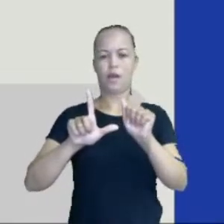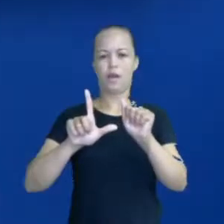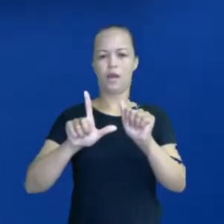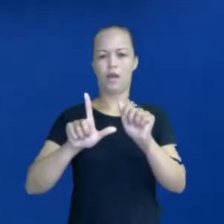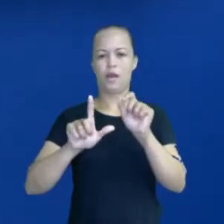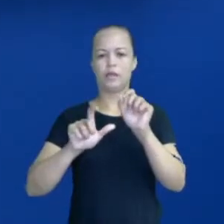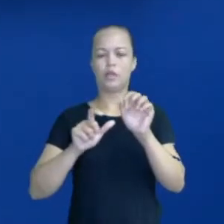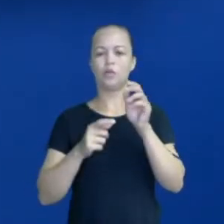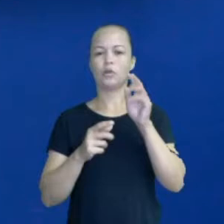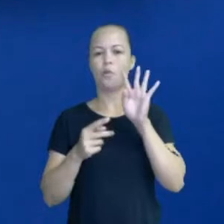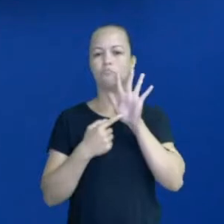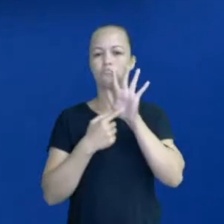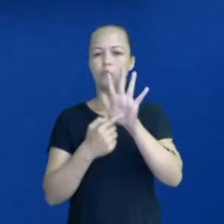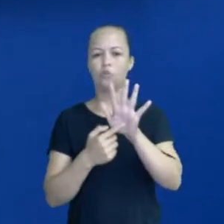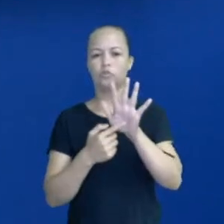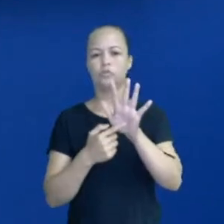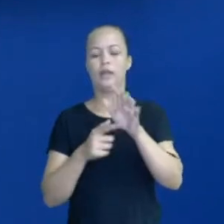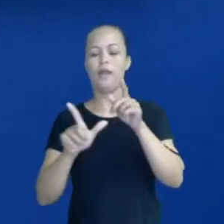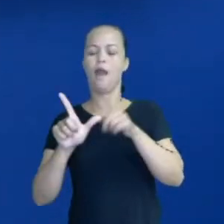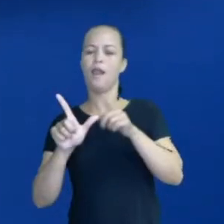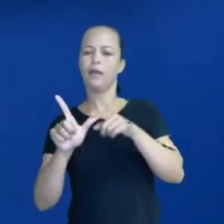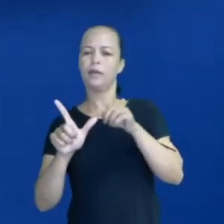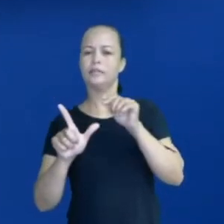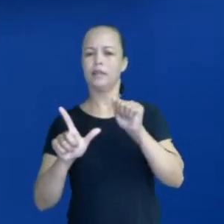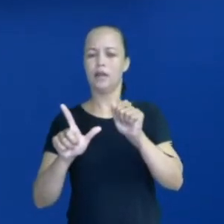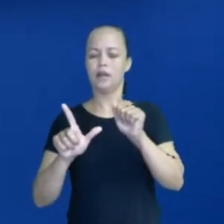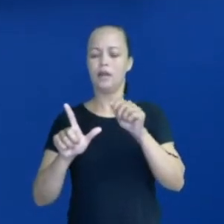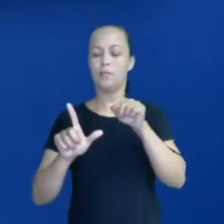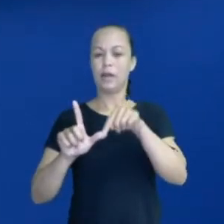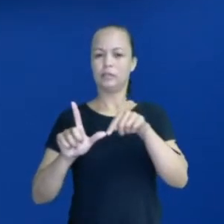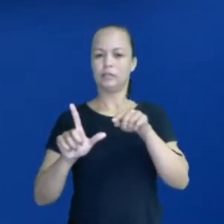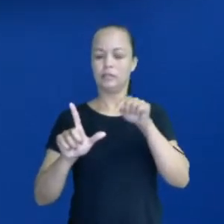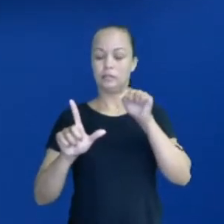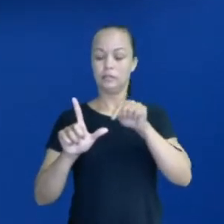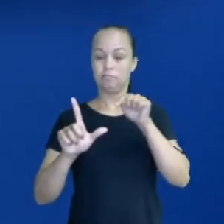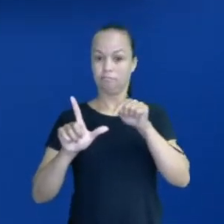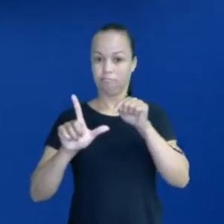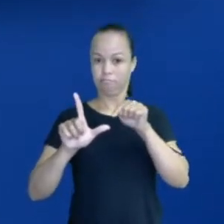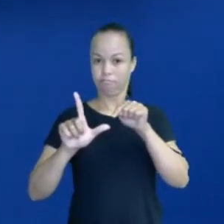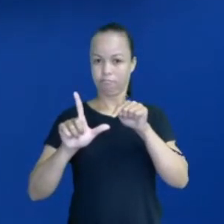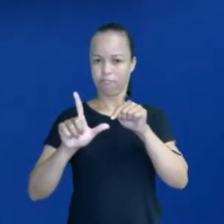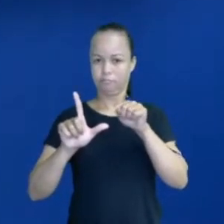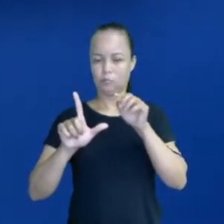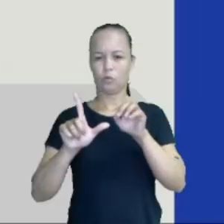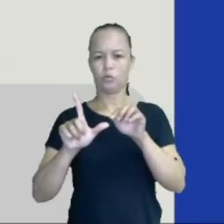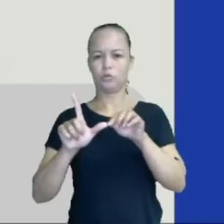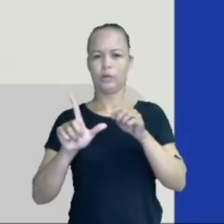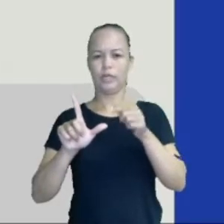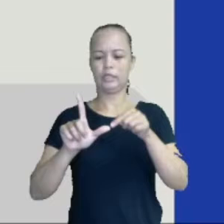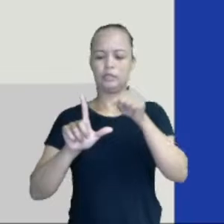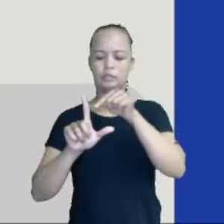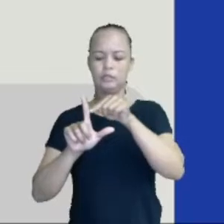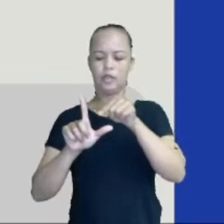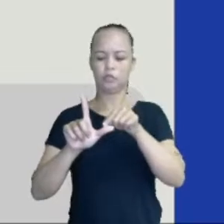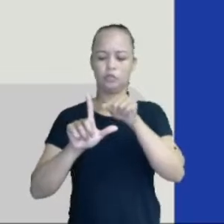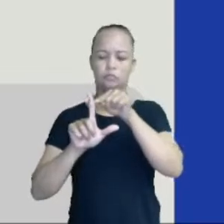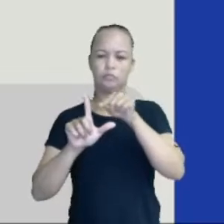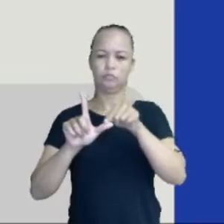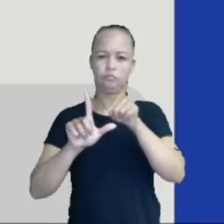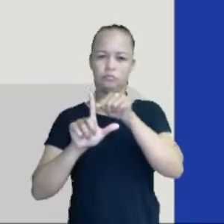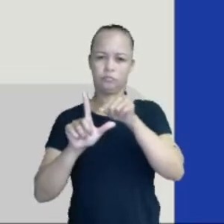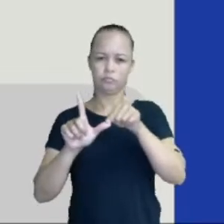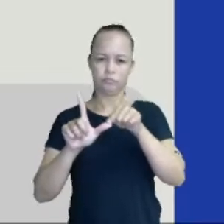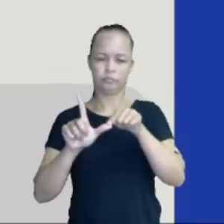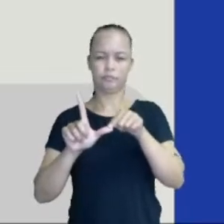não coloquei a letrinha, mas é esse ponto aqui de intersecção entre as duas semirretas, tá? É